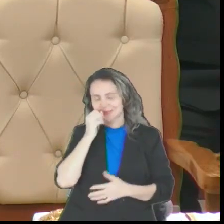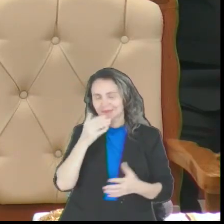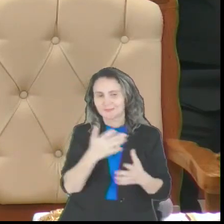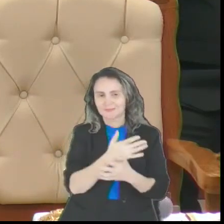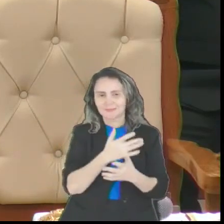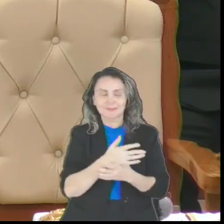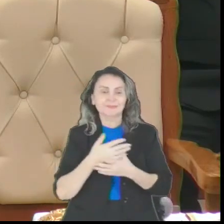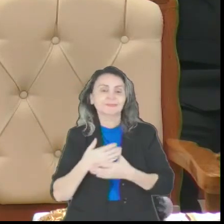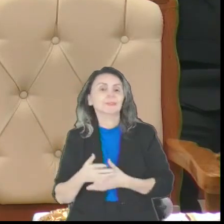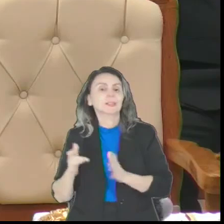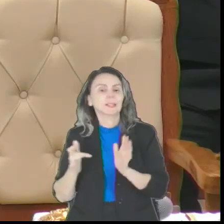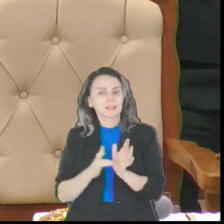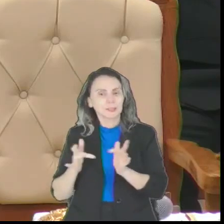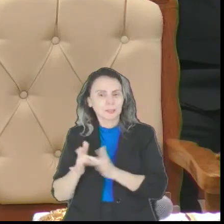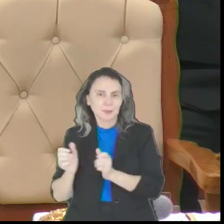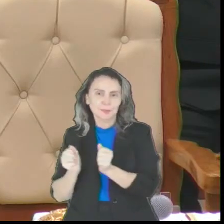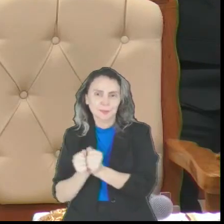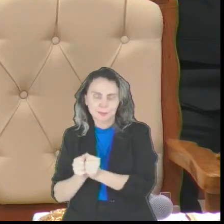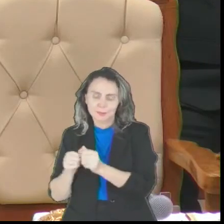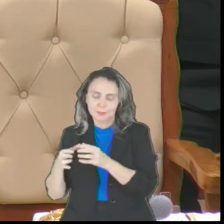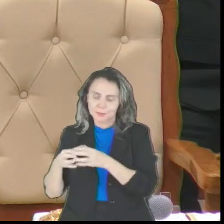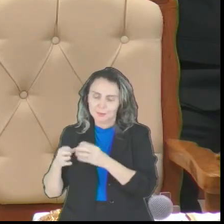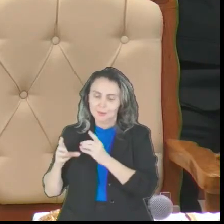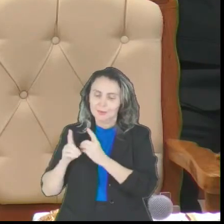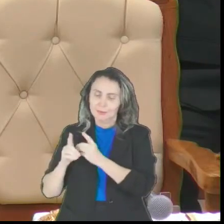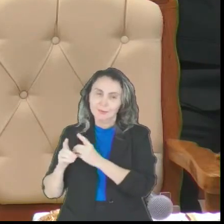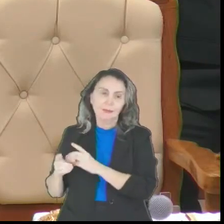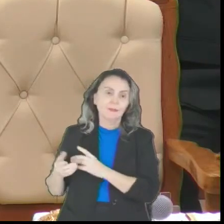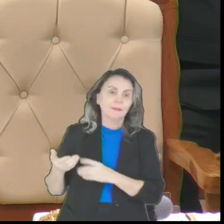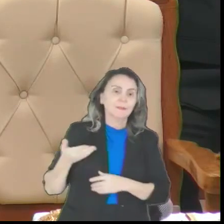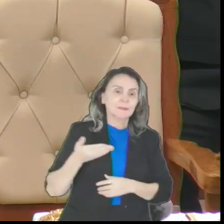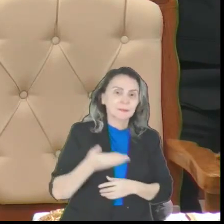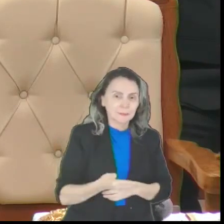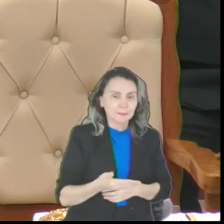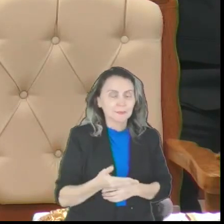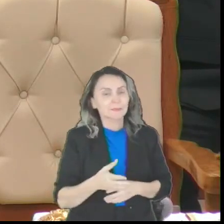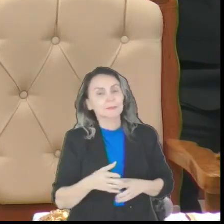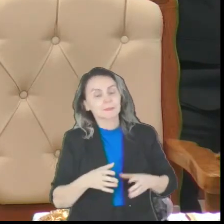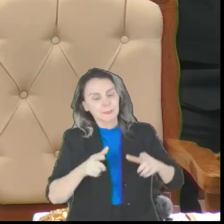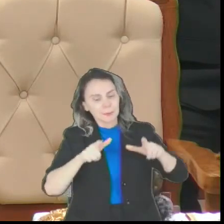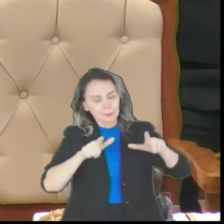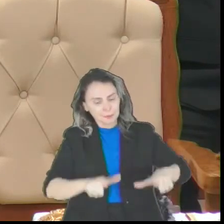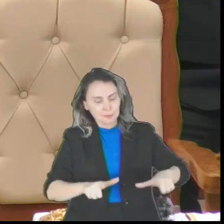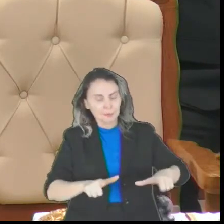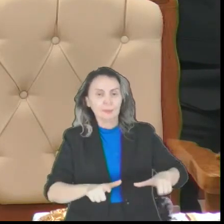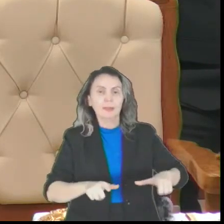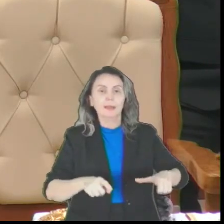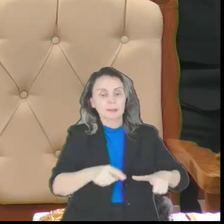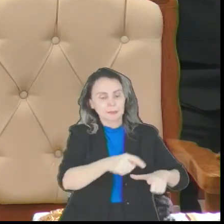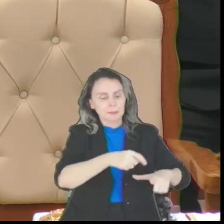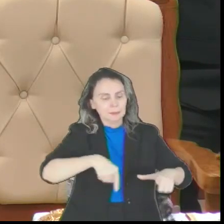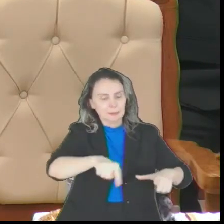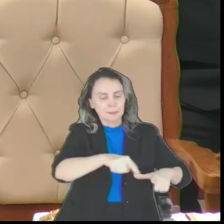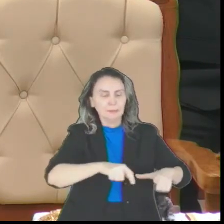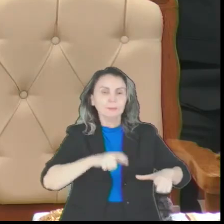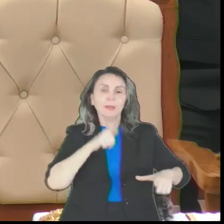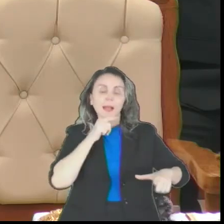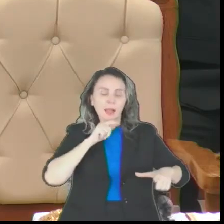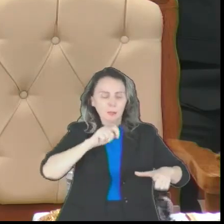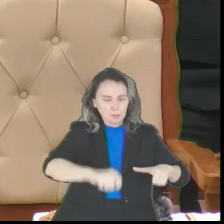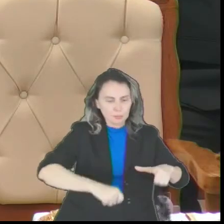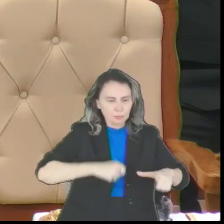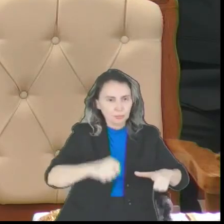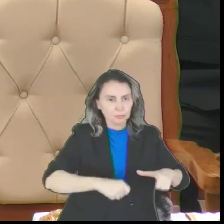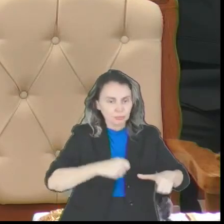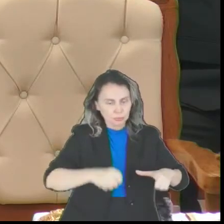chegou na cidade de Sicá, junto a Herdade, o poço de Jacó, Jesus senta-se porque faltou comida.